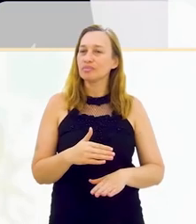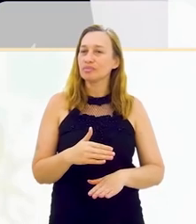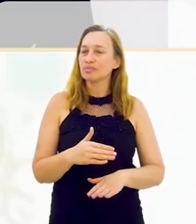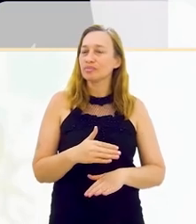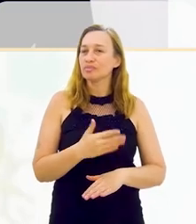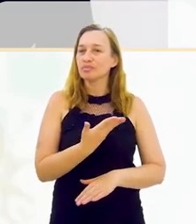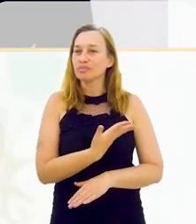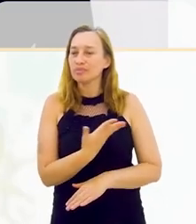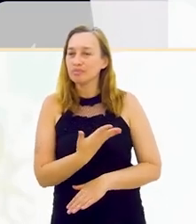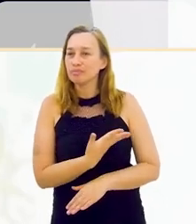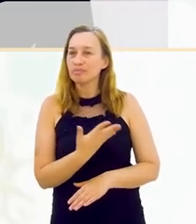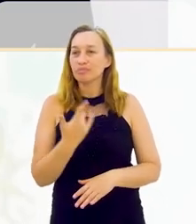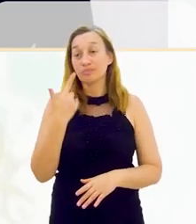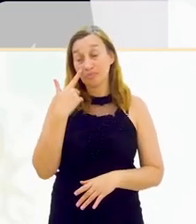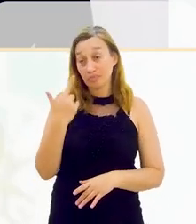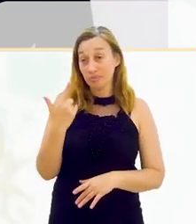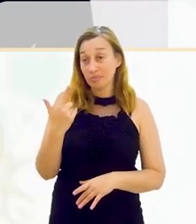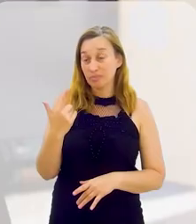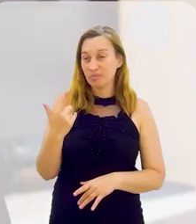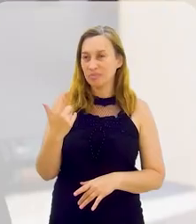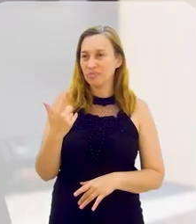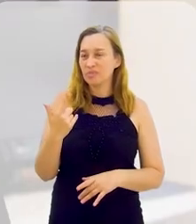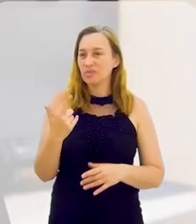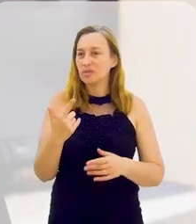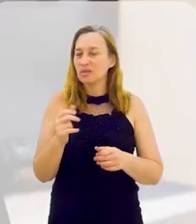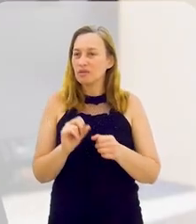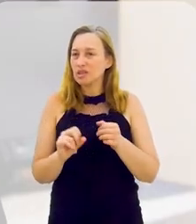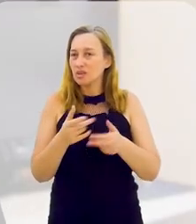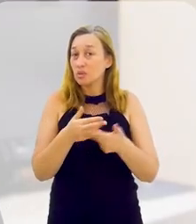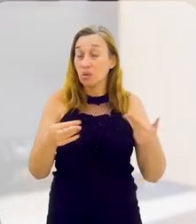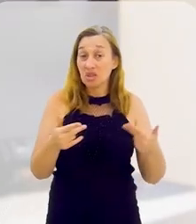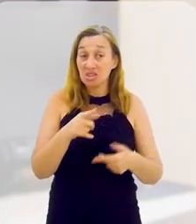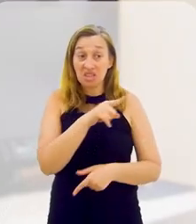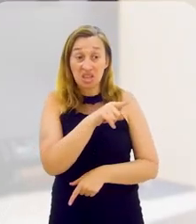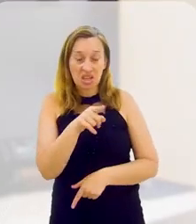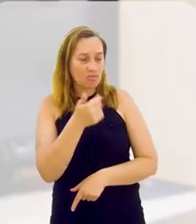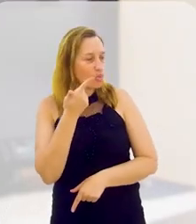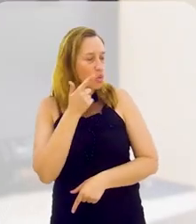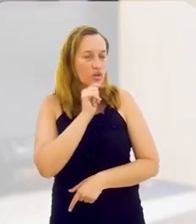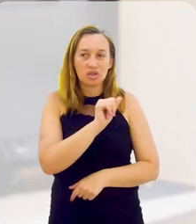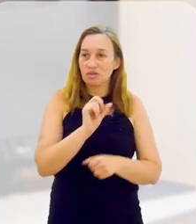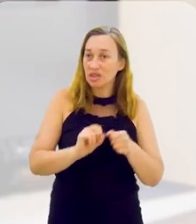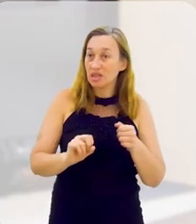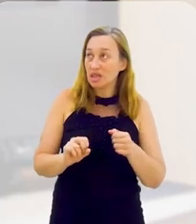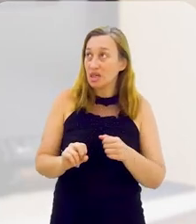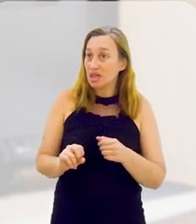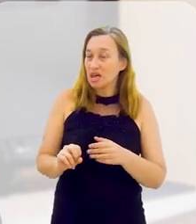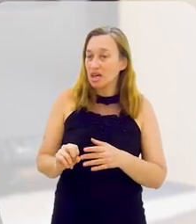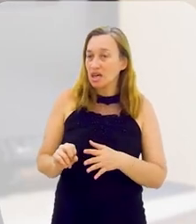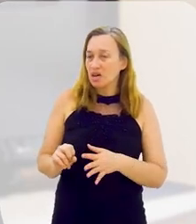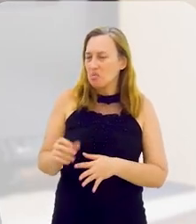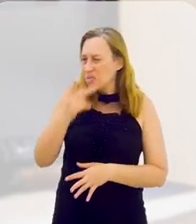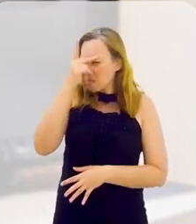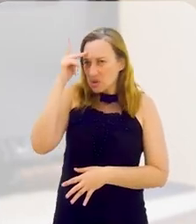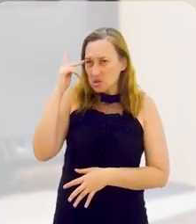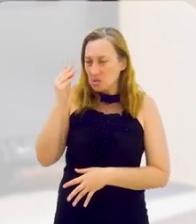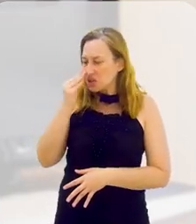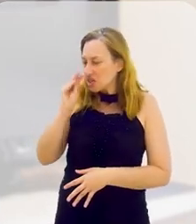lá? Brilhando, fazendo alguma coisa que eles não conseguiram fazer, vinda de uma pessoa que